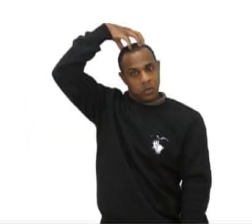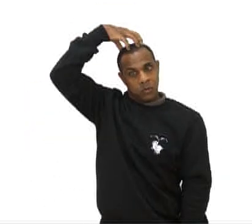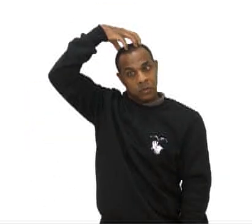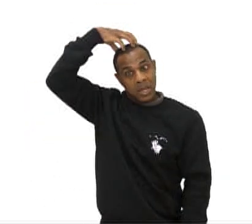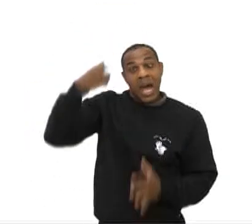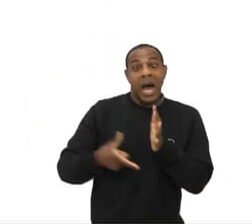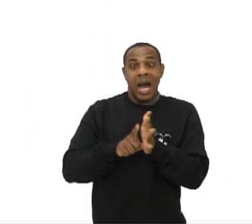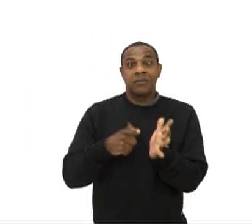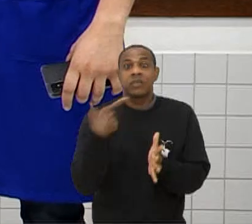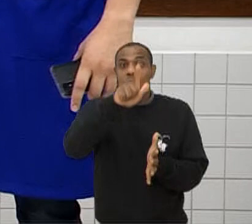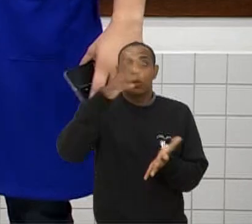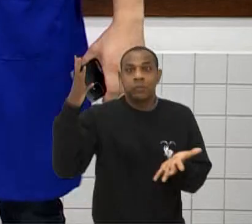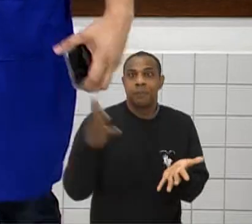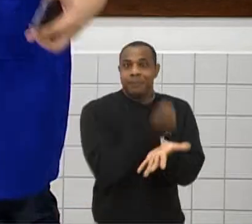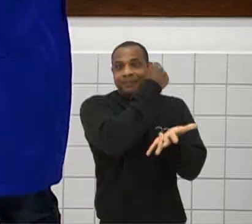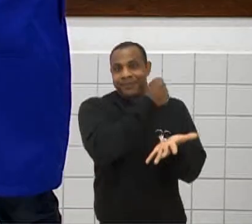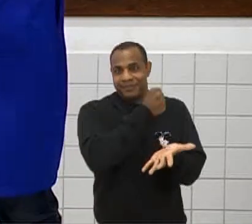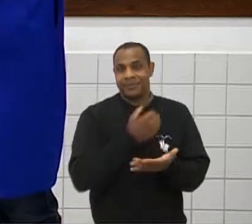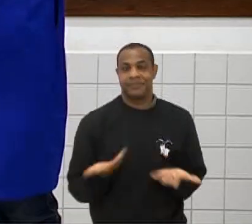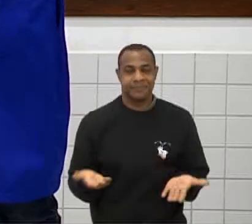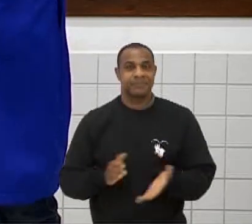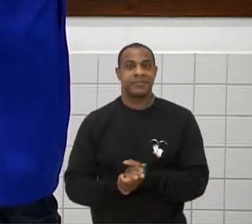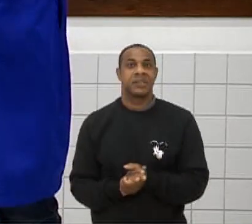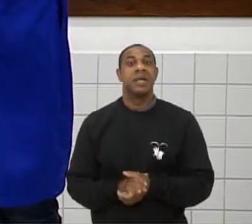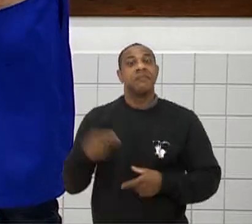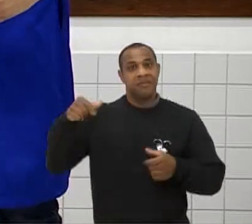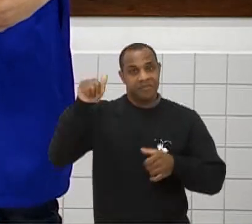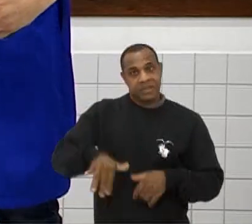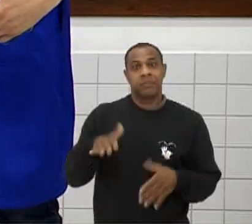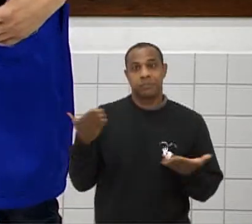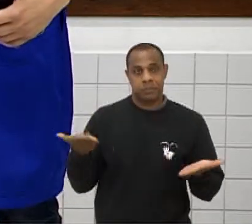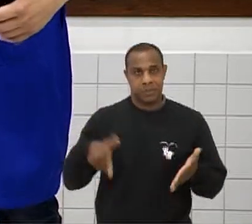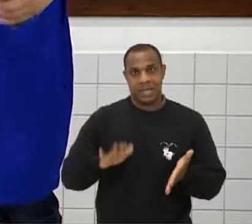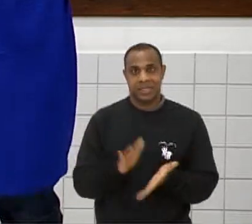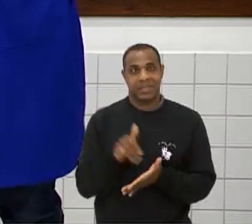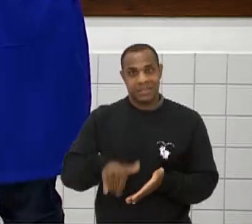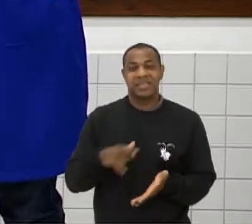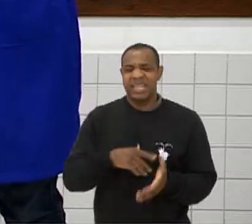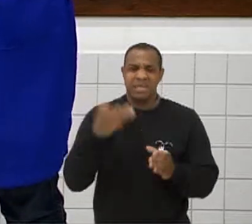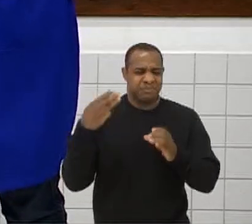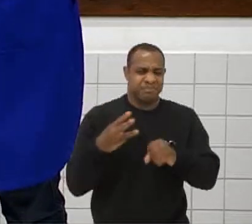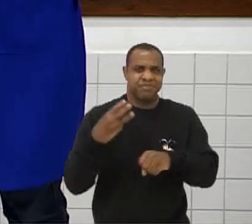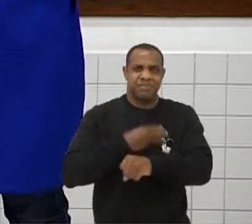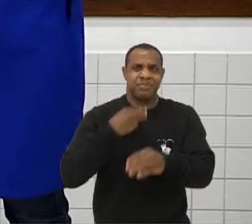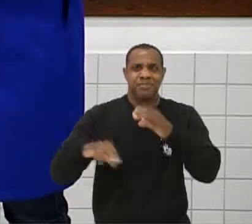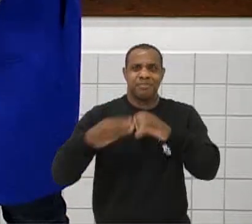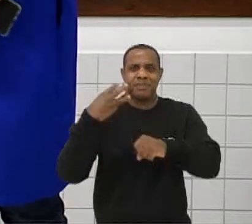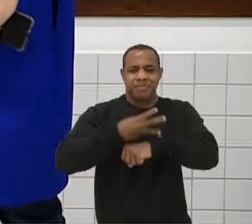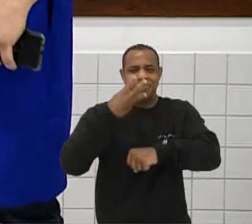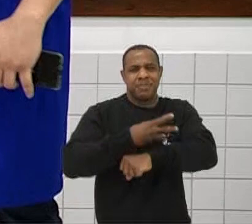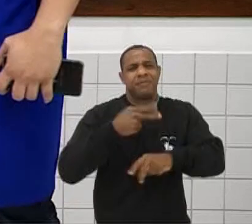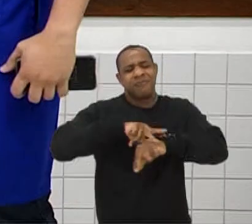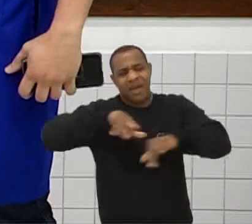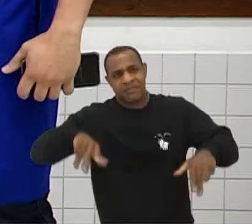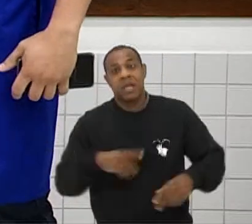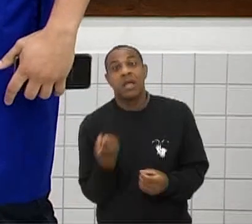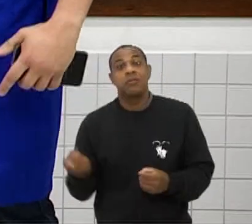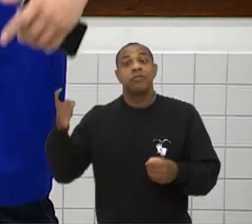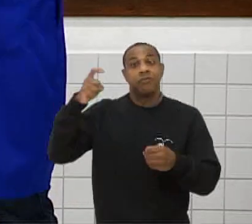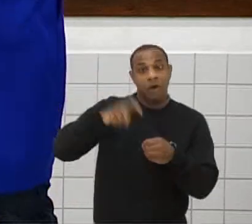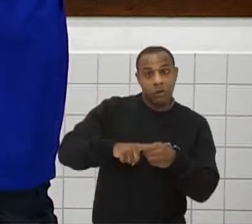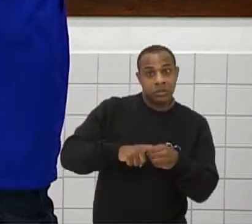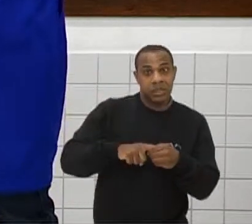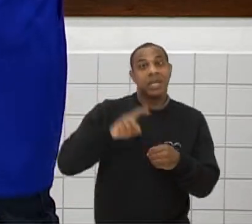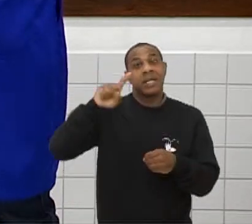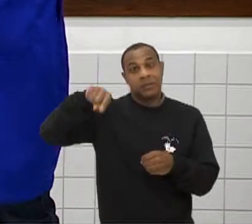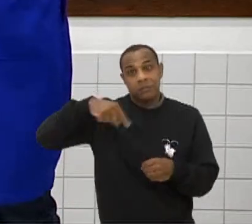pegue ela. Galera, a gente vai ficando por aqui, tem mensagem pra caramba, não deu pra ler todas, mas a gente volta em outra aula ao vivo